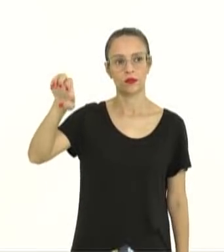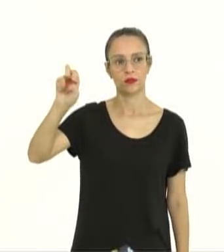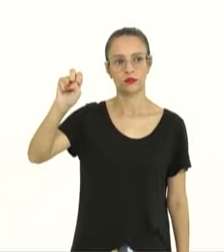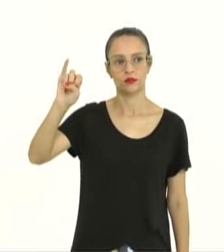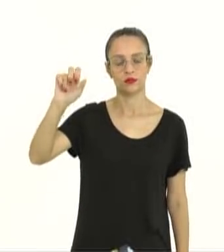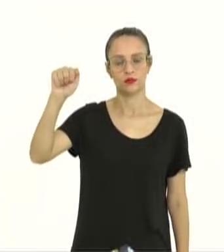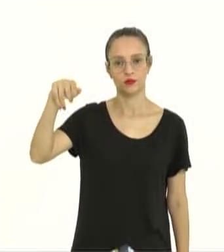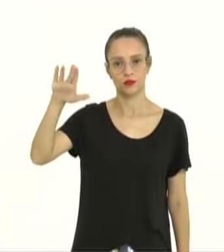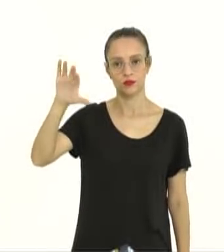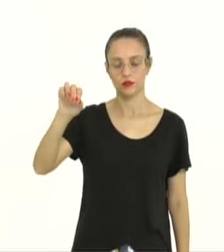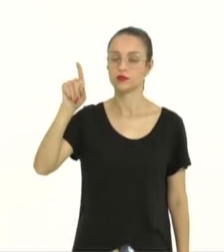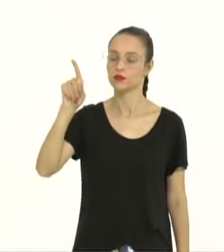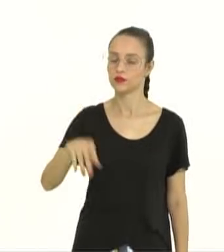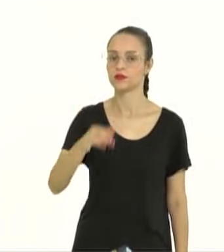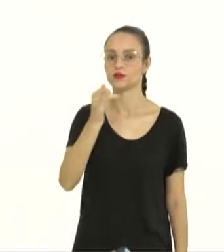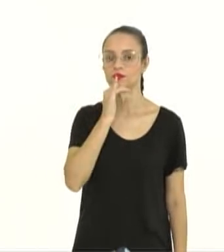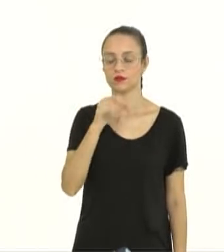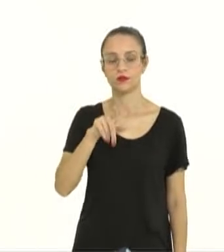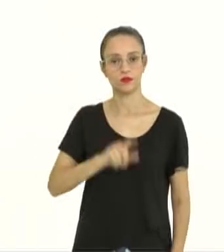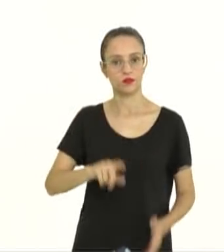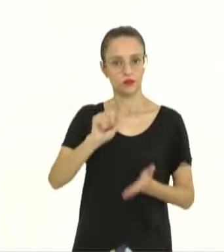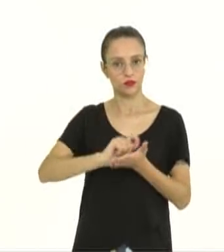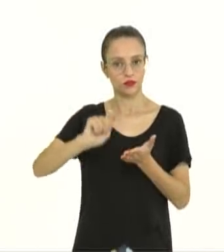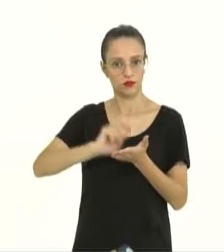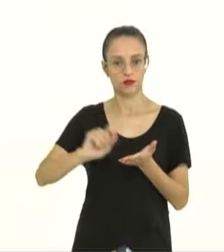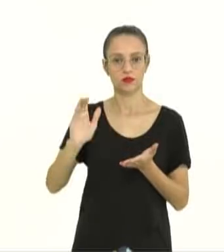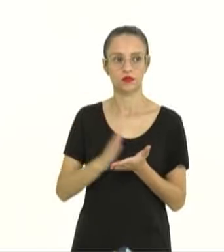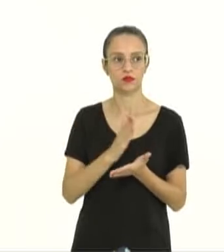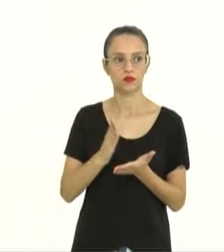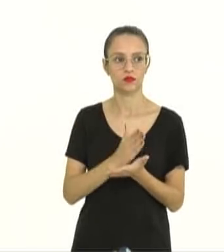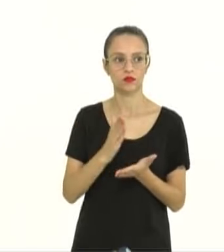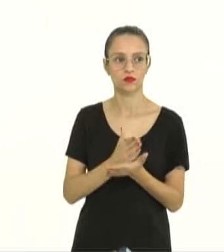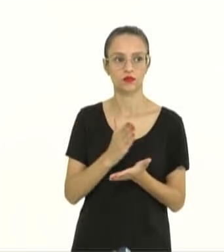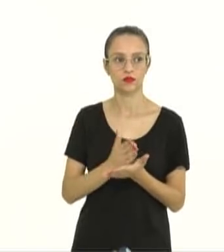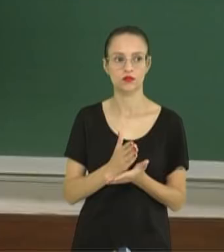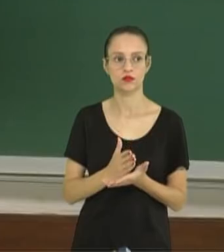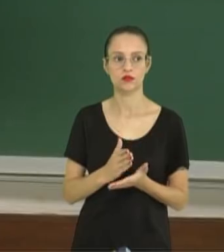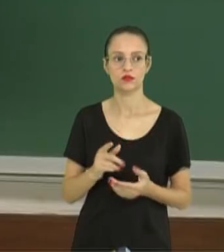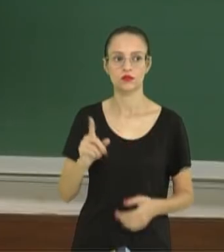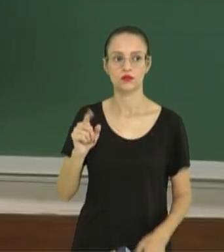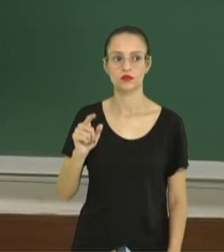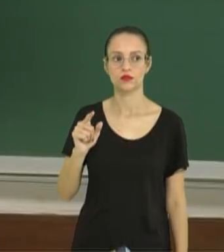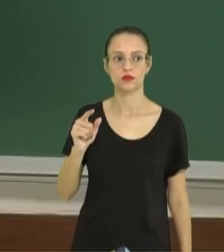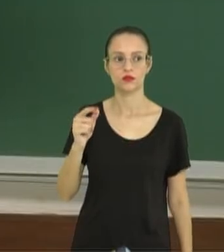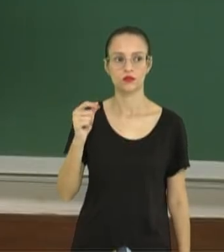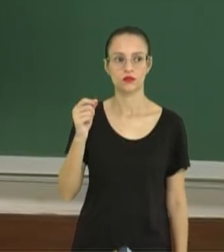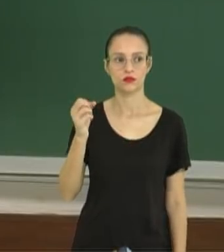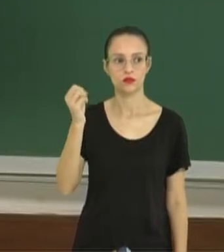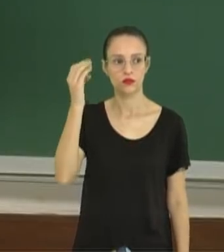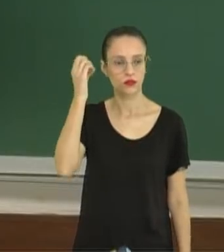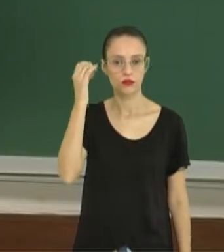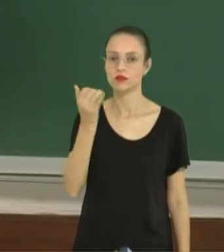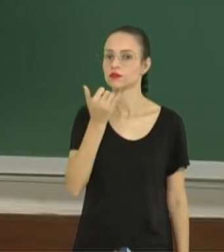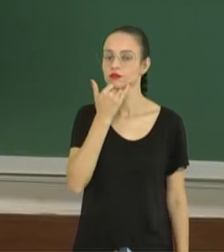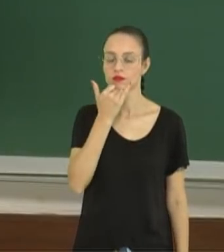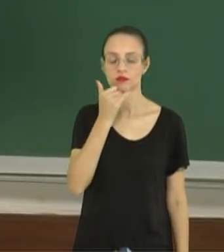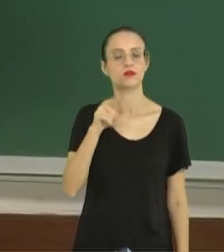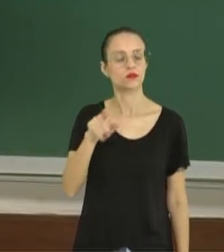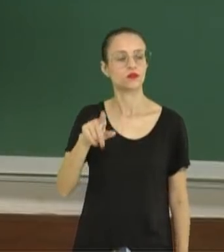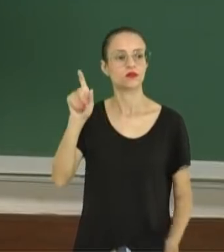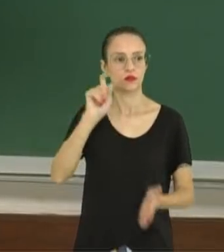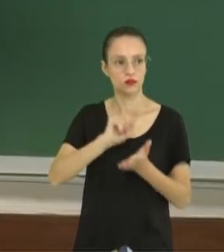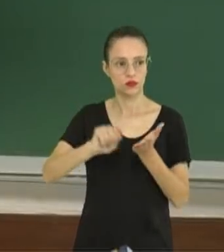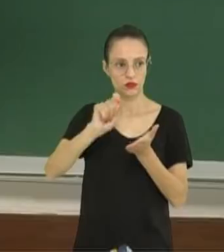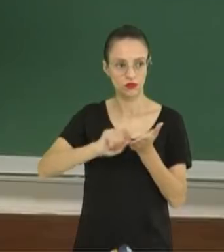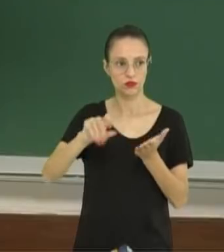é um exemplo dessa política. Ele escreveu um livro chamado Todo o Emprego... agora não vou me lembrar, me desculpem. Mas ele